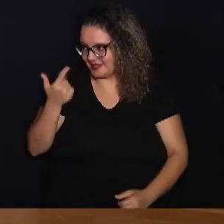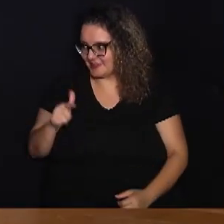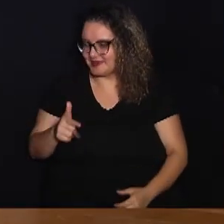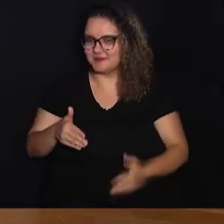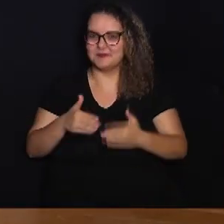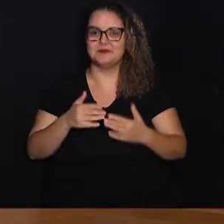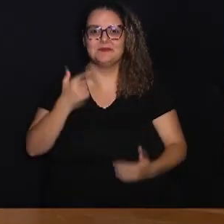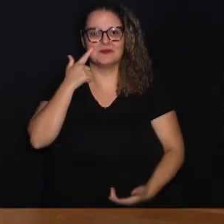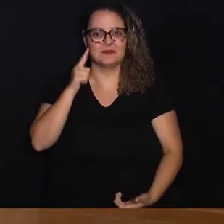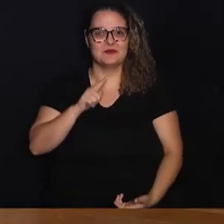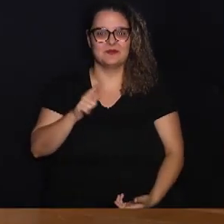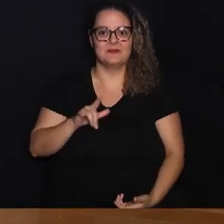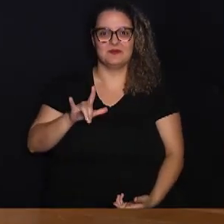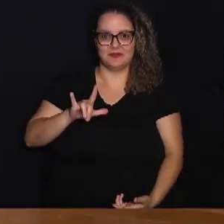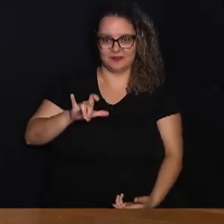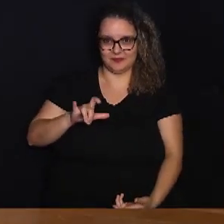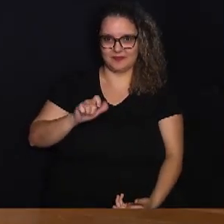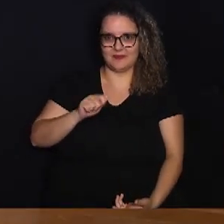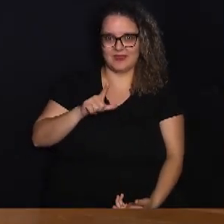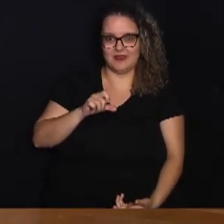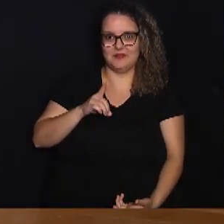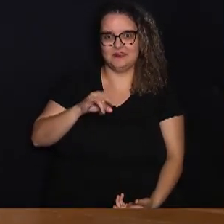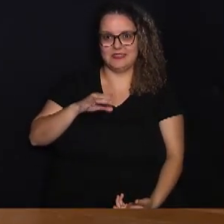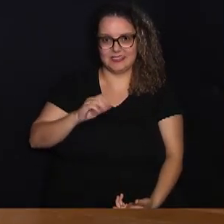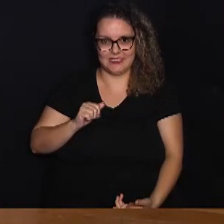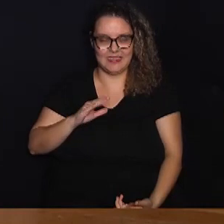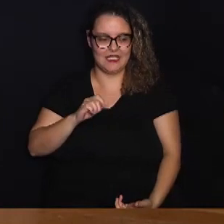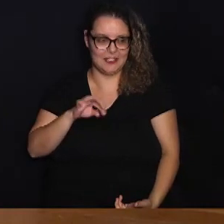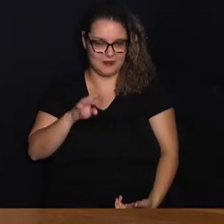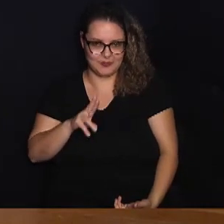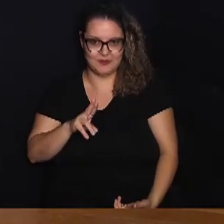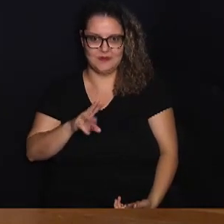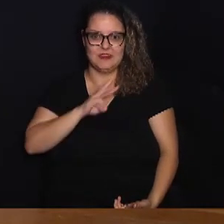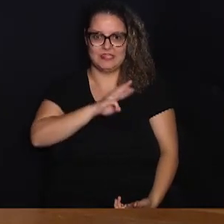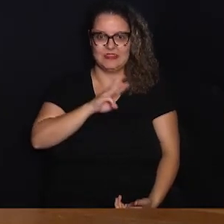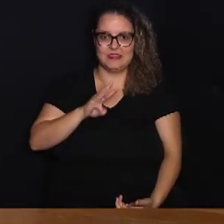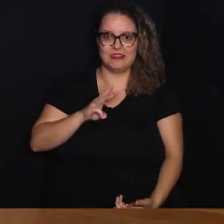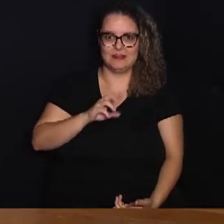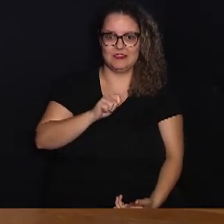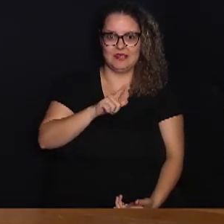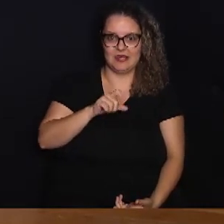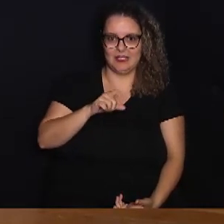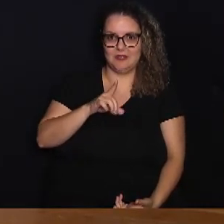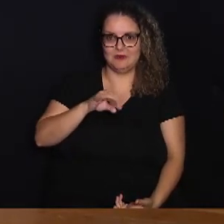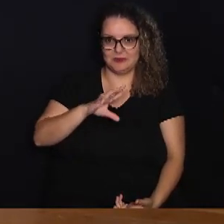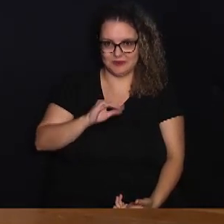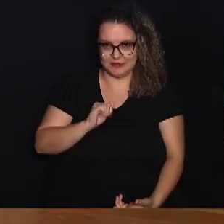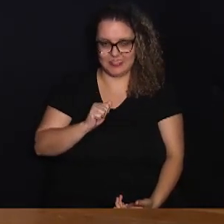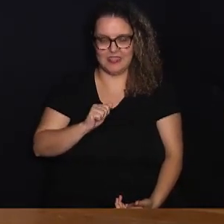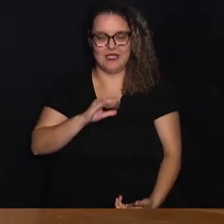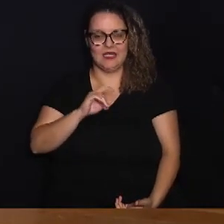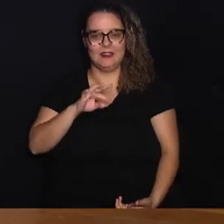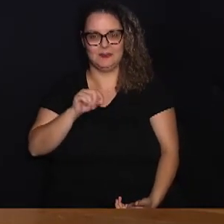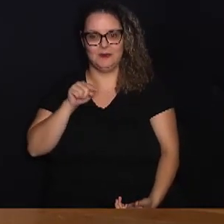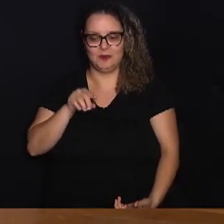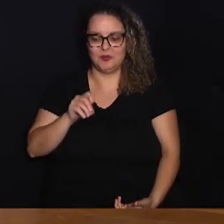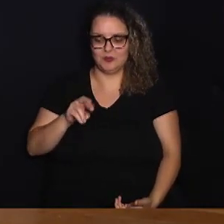favor, Claro, Cristiane? no Instagram é Aldeia Catu. Temos o site também, aldeiacatu.org.br.